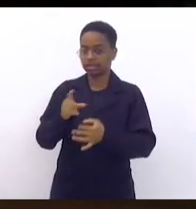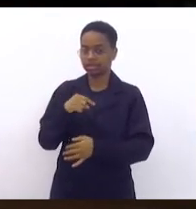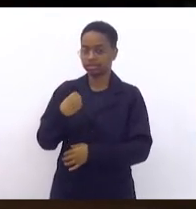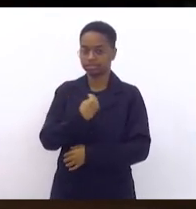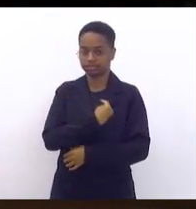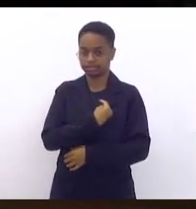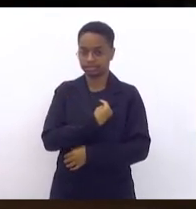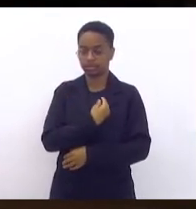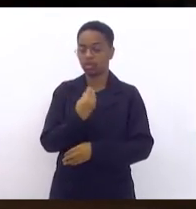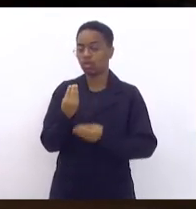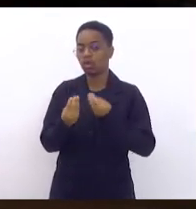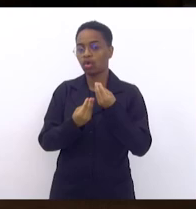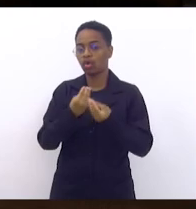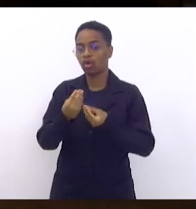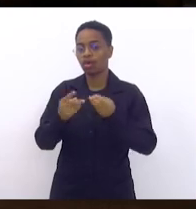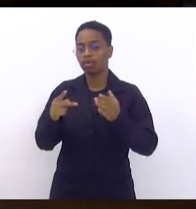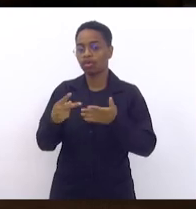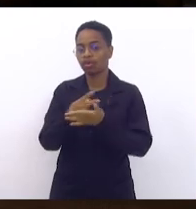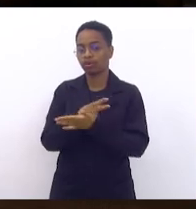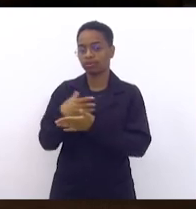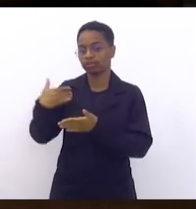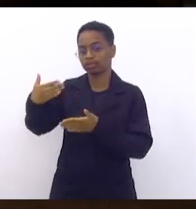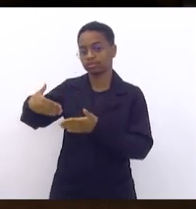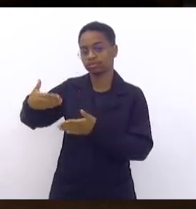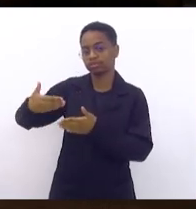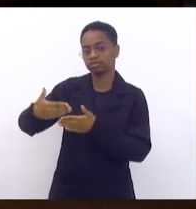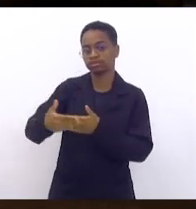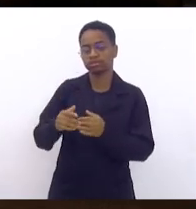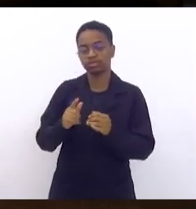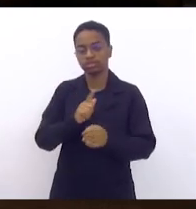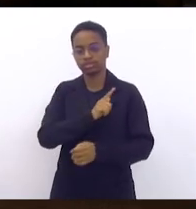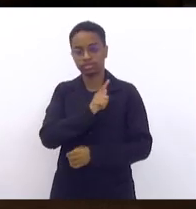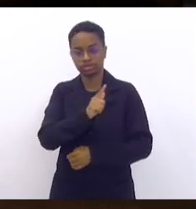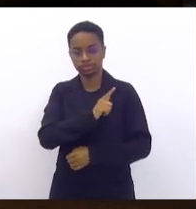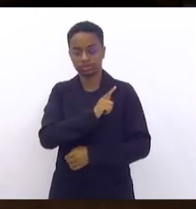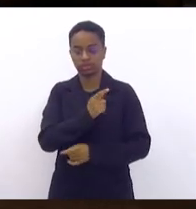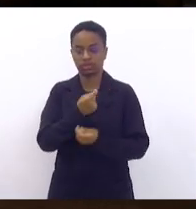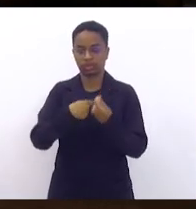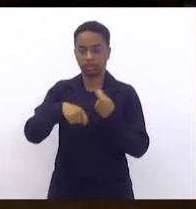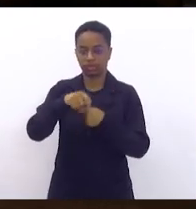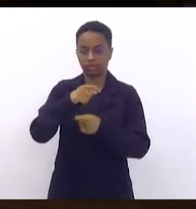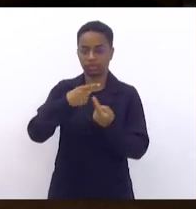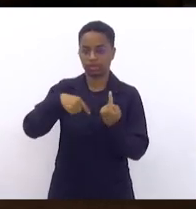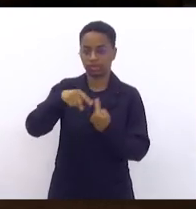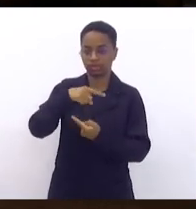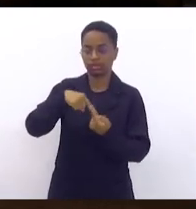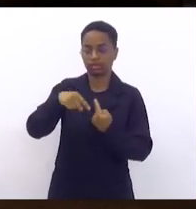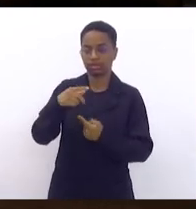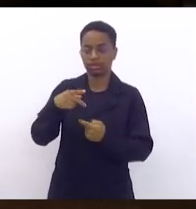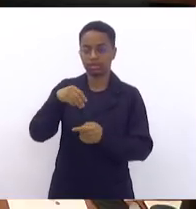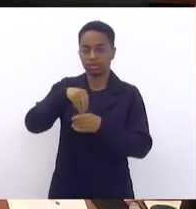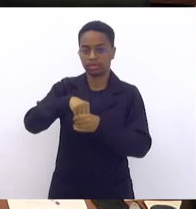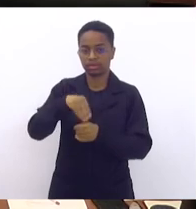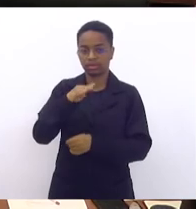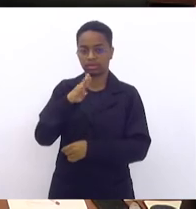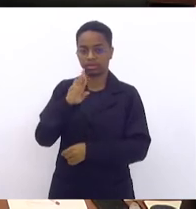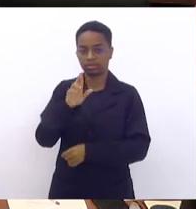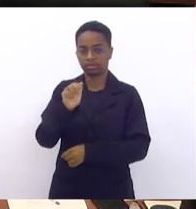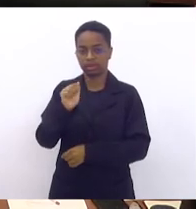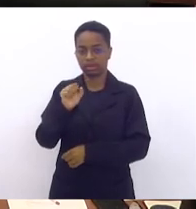gente Fabiana como é que vem sendo feita Essa gestão da economia circular na Braskem